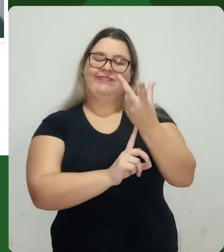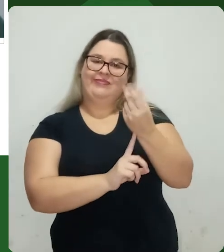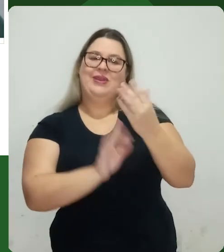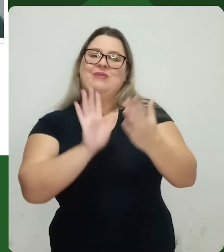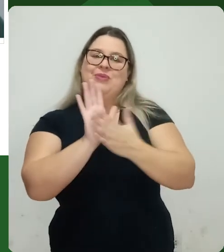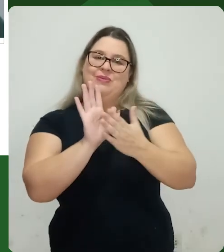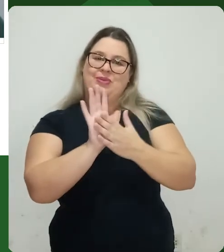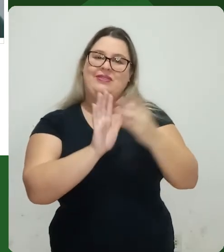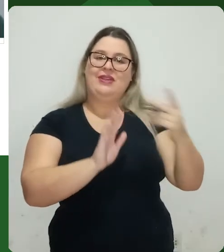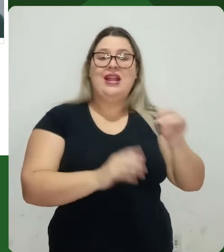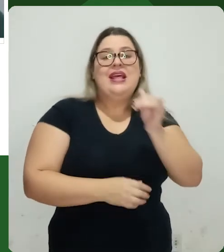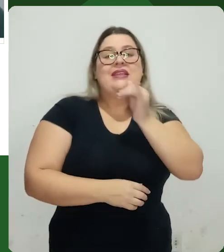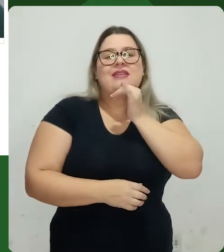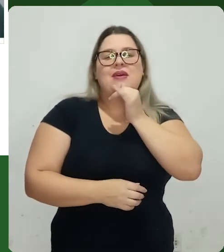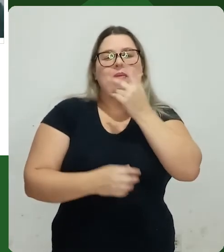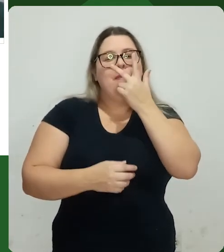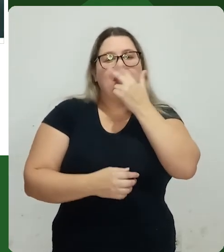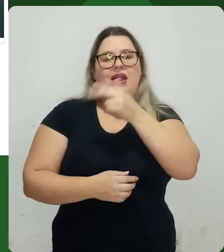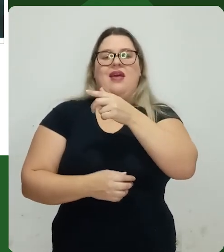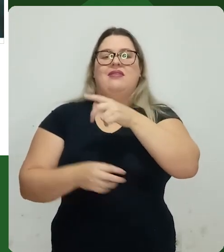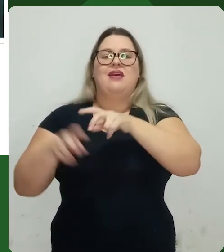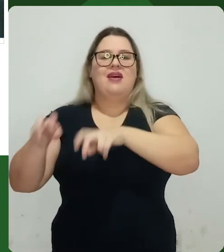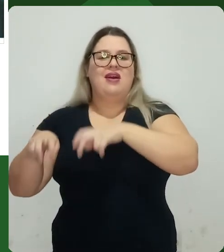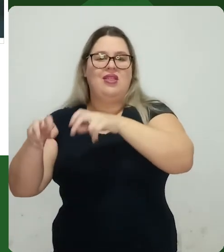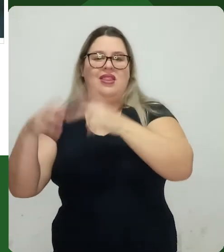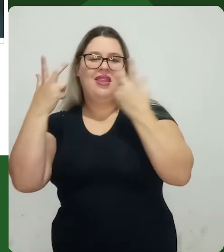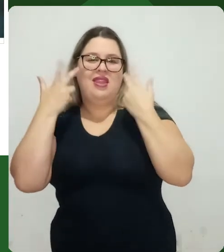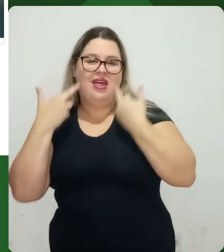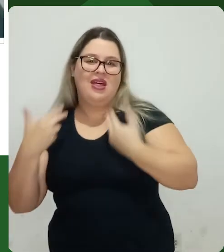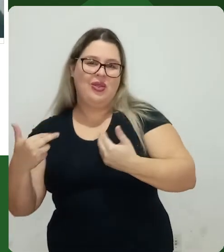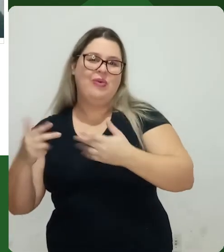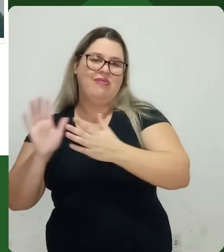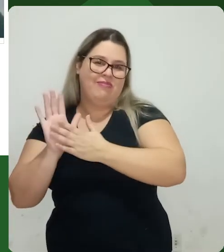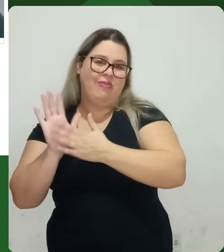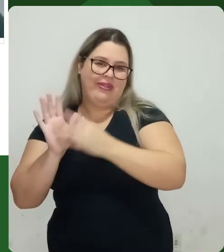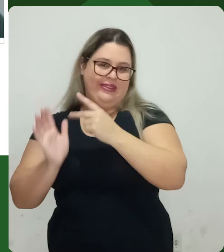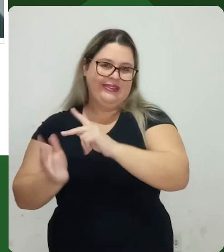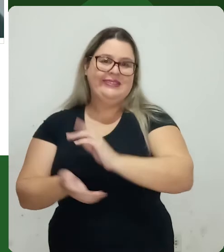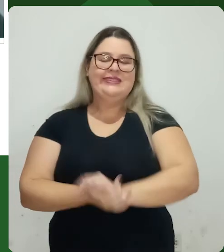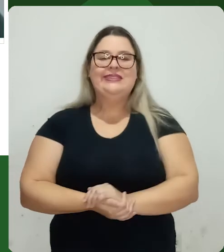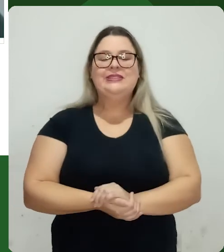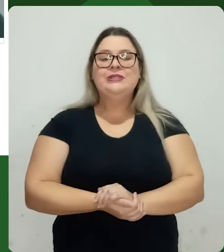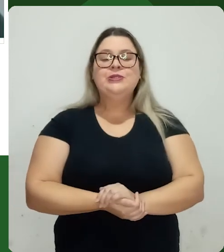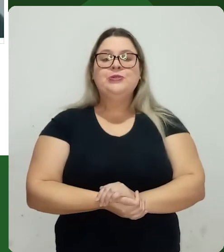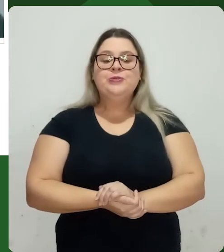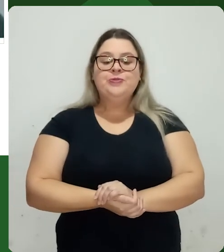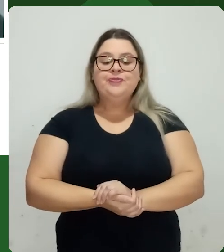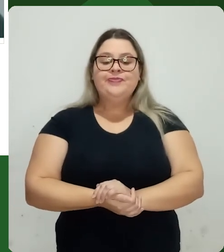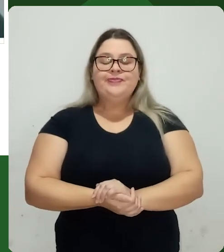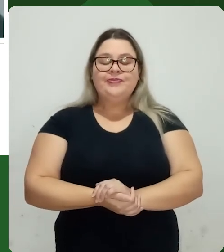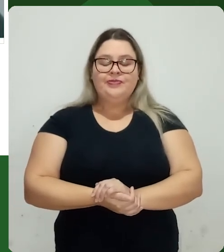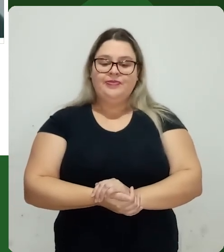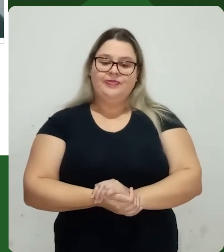das pessoas. Assim como propõe, por exemplo, a agricultura natural, na sua